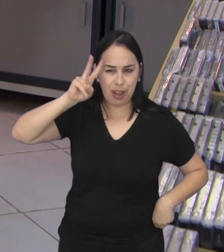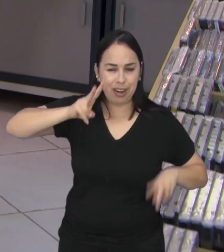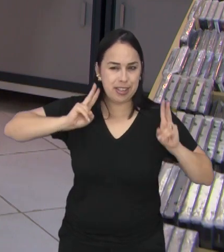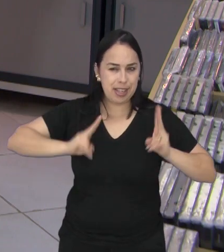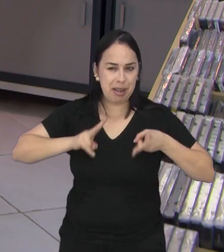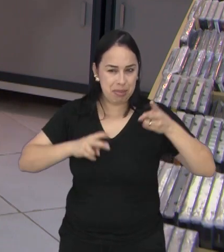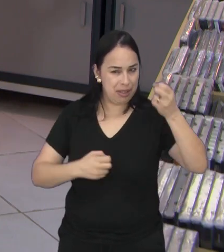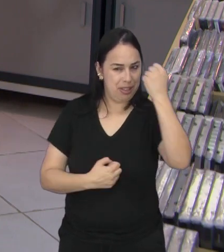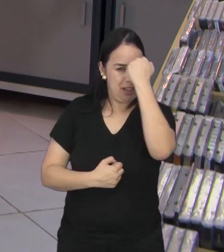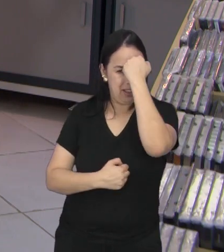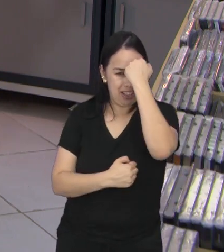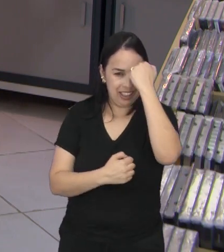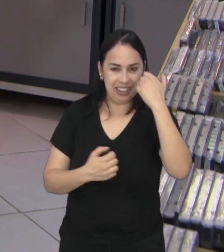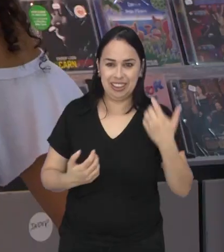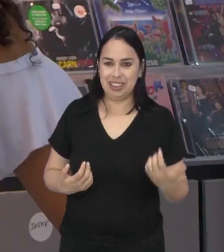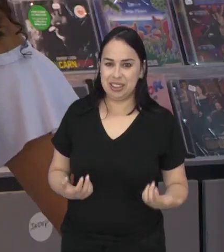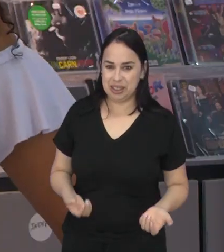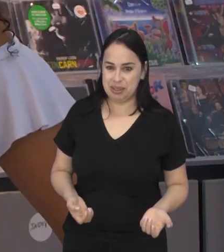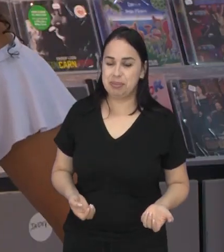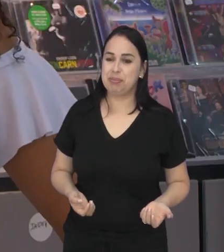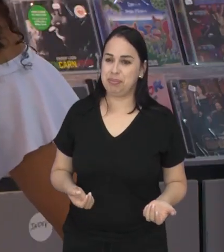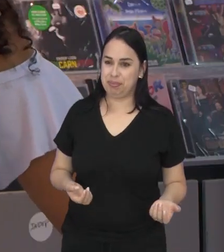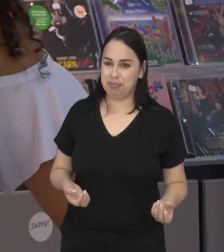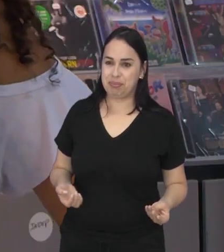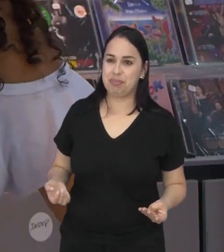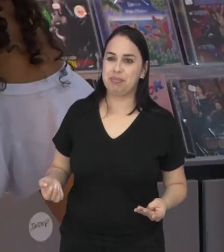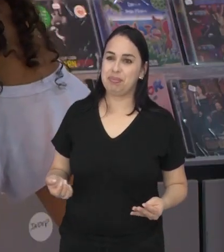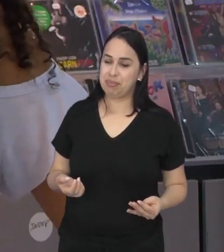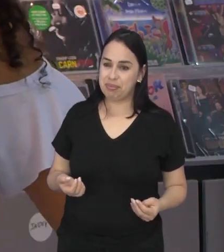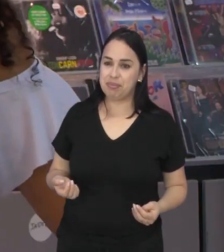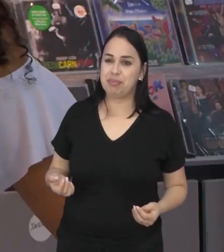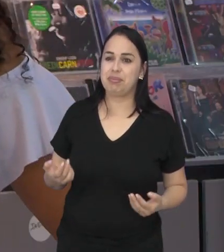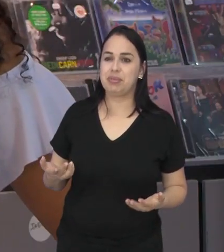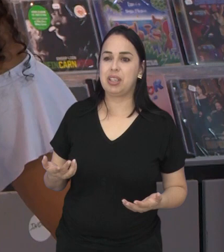Você percebe, menina? Que coisa. E aí